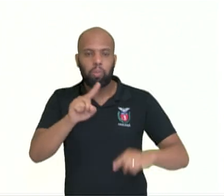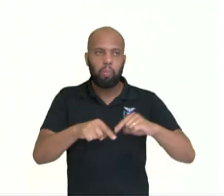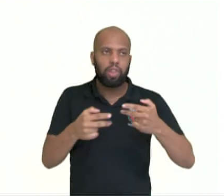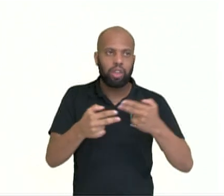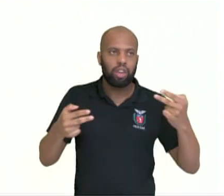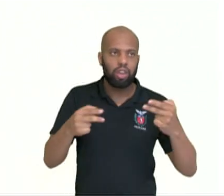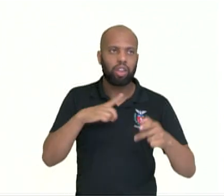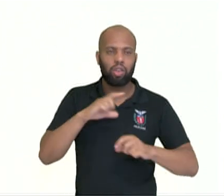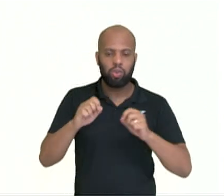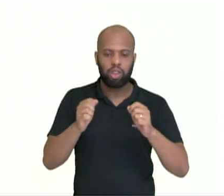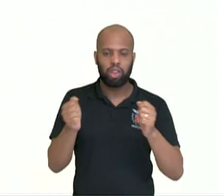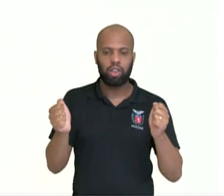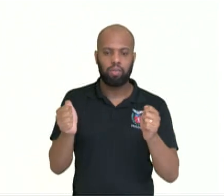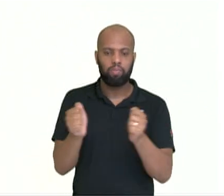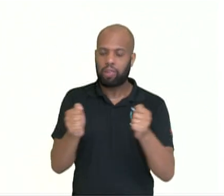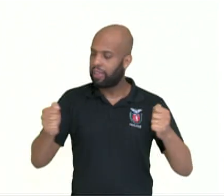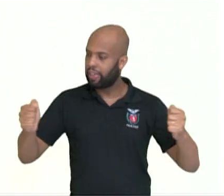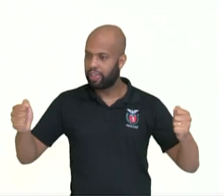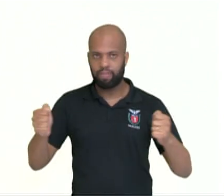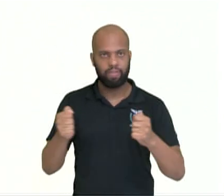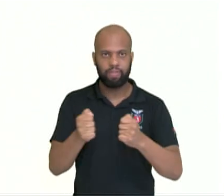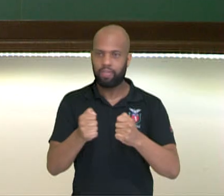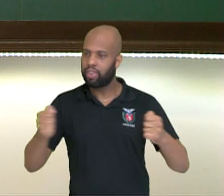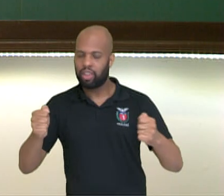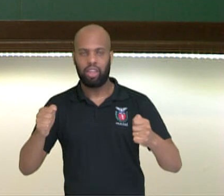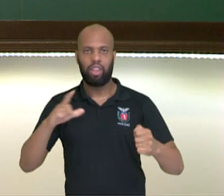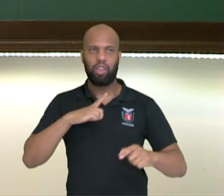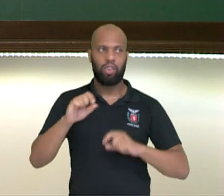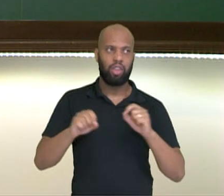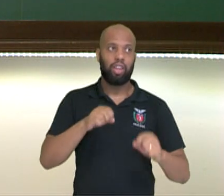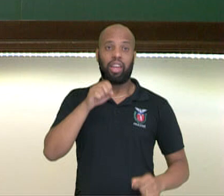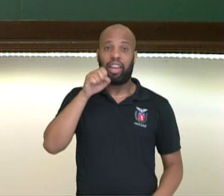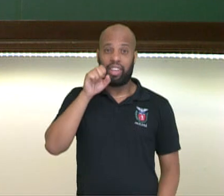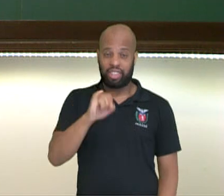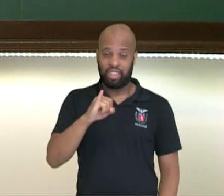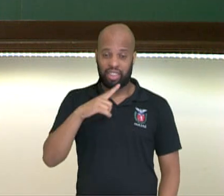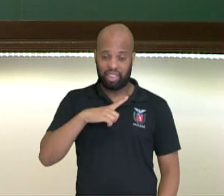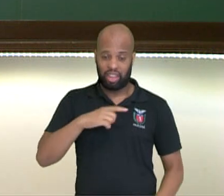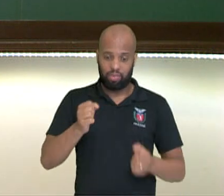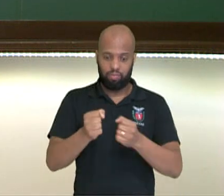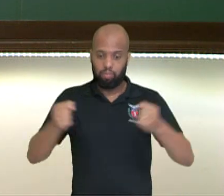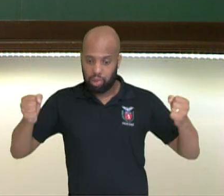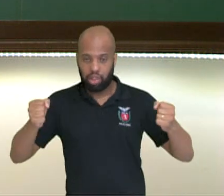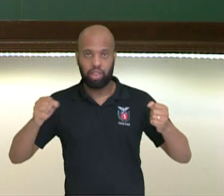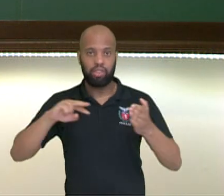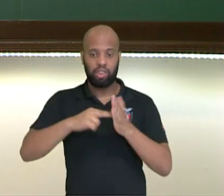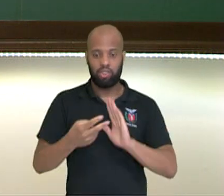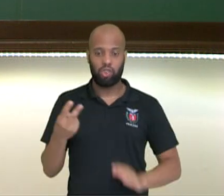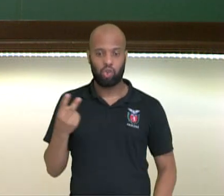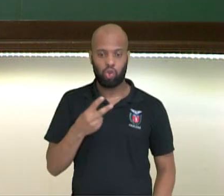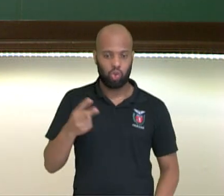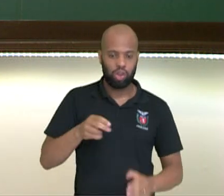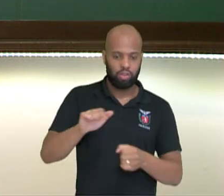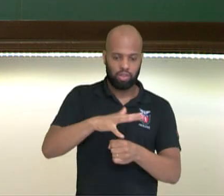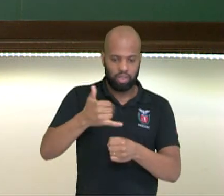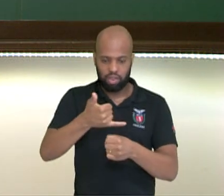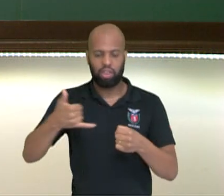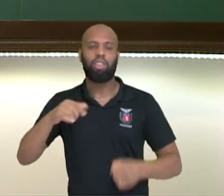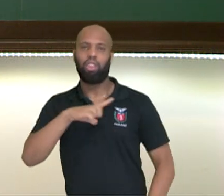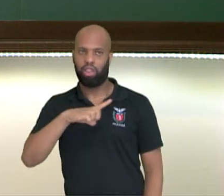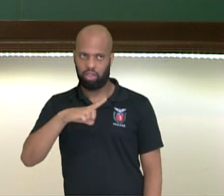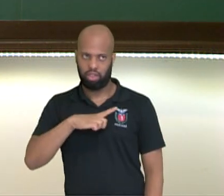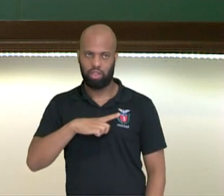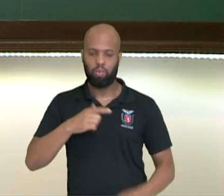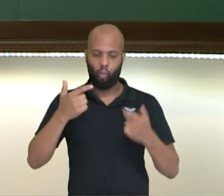que está tendo repulsão. Olha, se está tendo repulsão, os dois corpos estão carregados, ok? Então esse eletroscópio aqui não está neutro como deveria